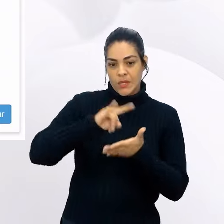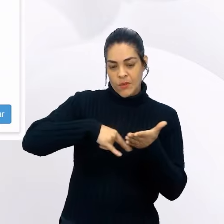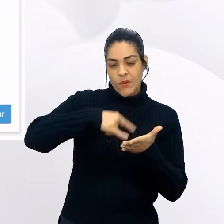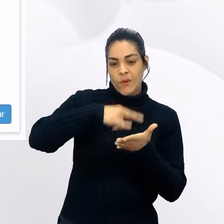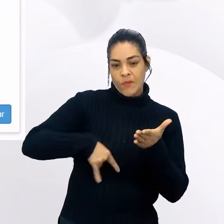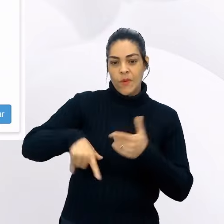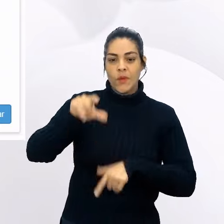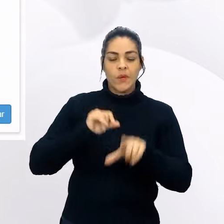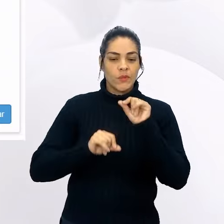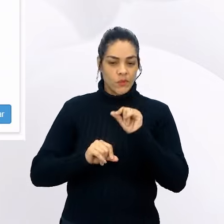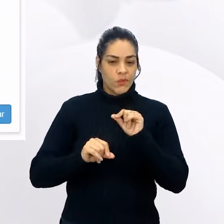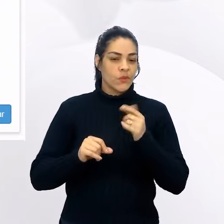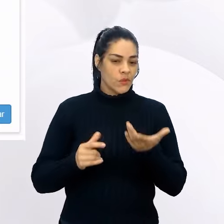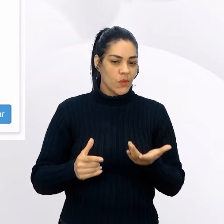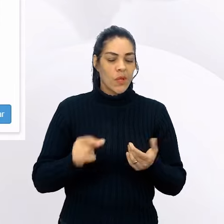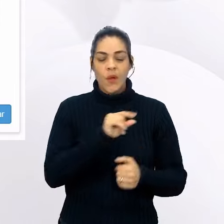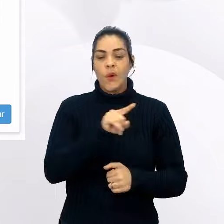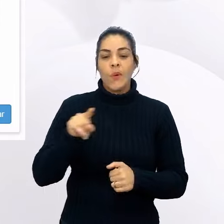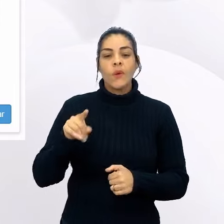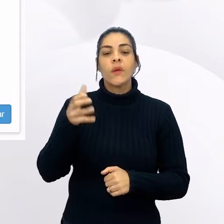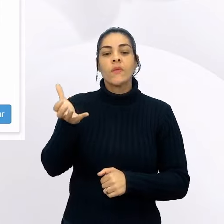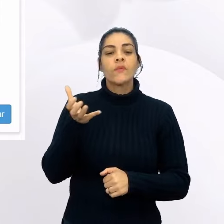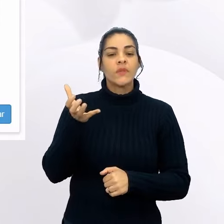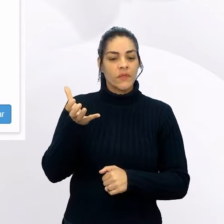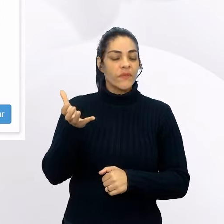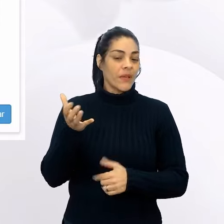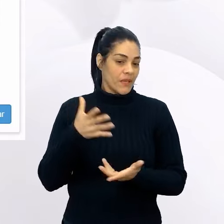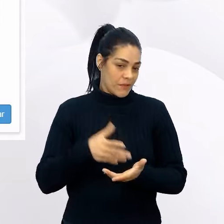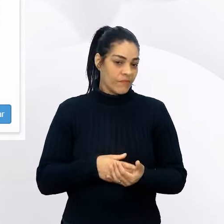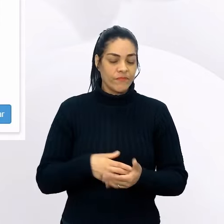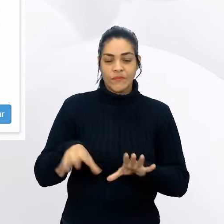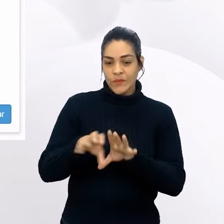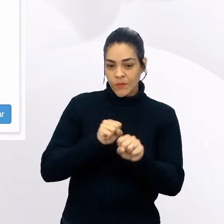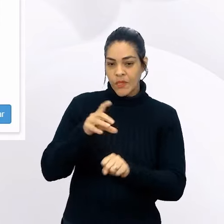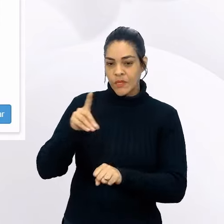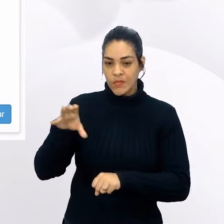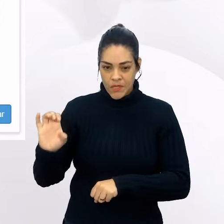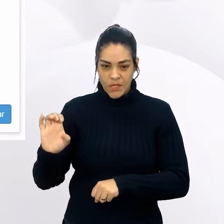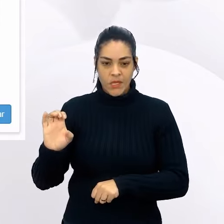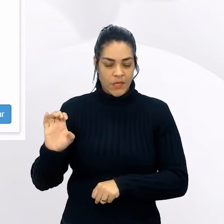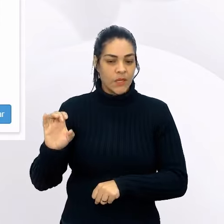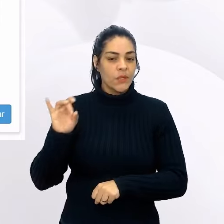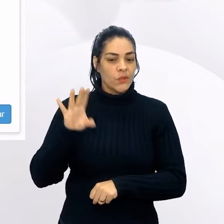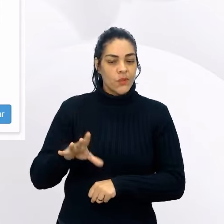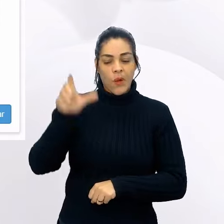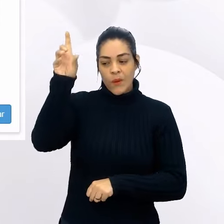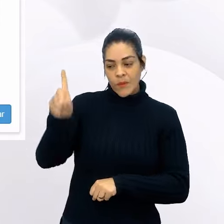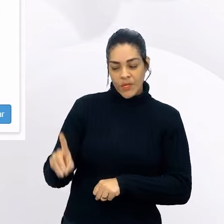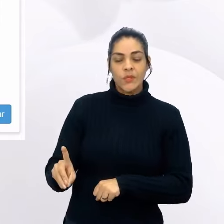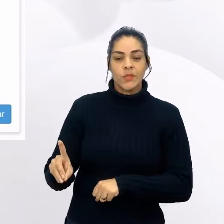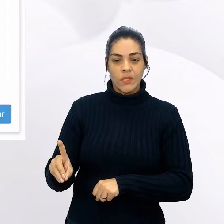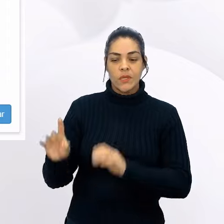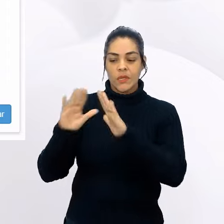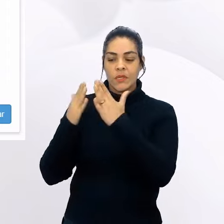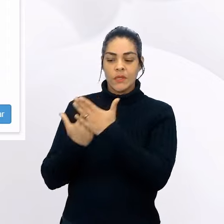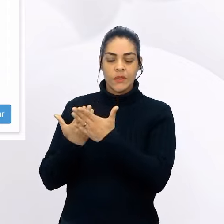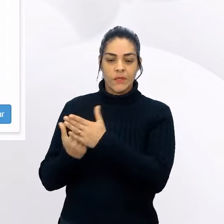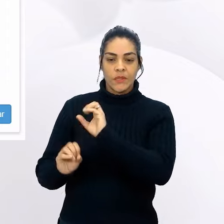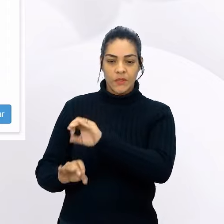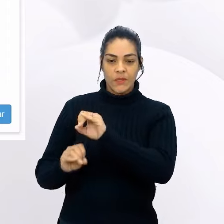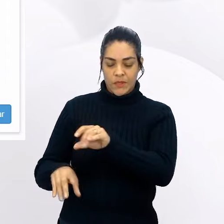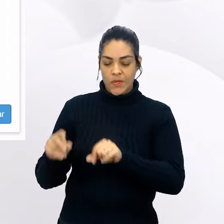escolher aí o CAR, o que vocês vão querer, né? Formador DE, igual eu já disse, é para quem está nas diretorias de ensino como